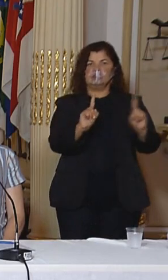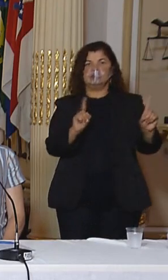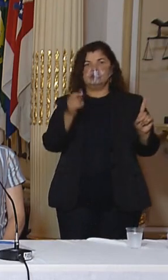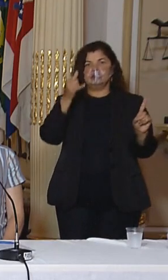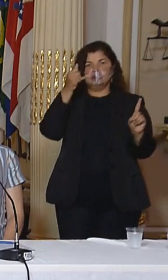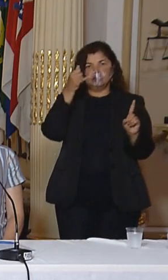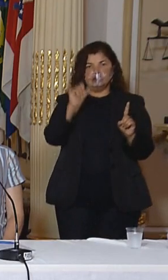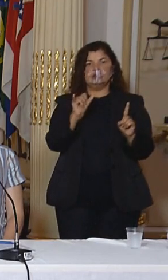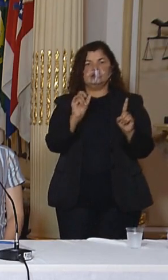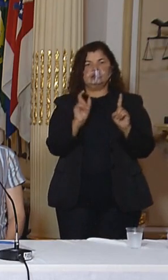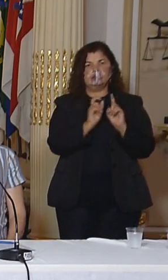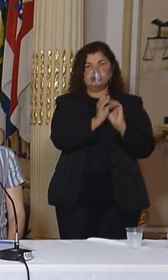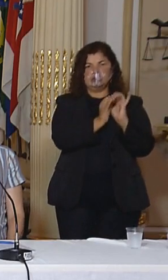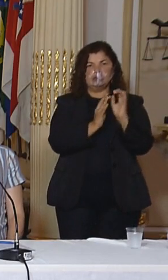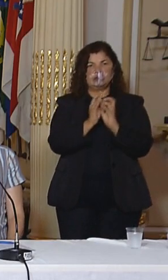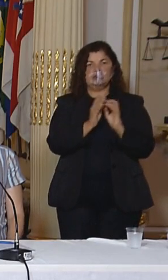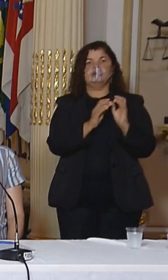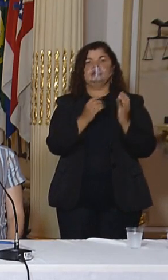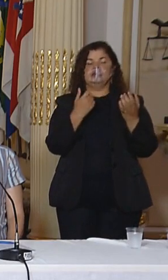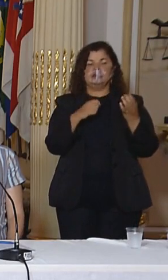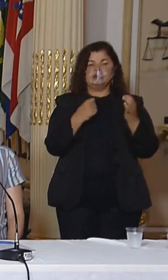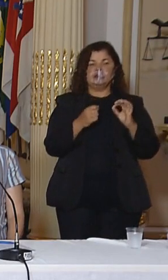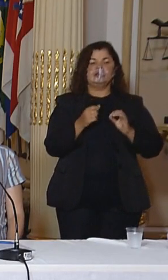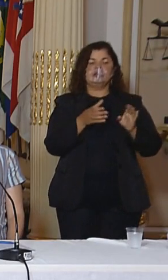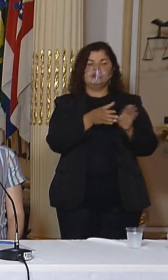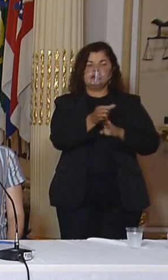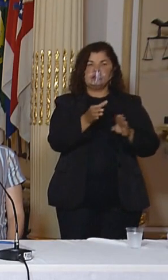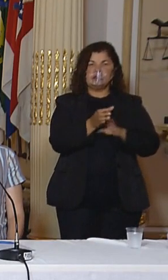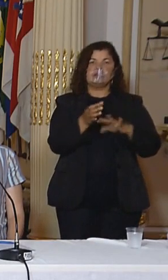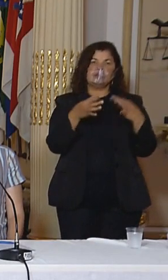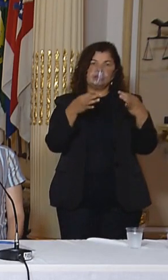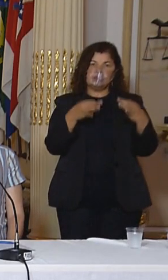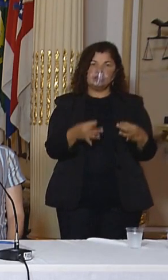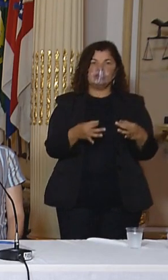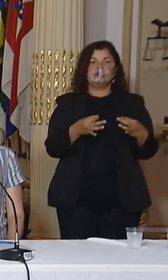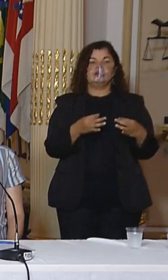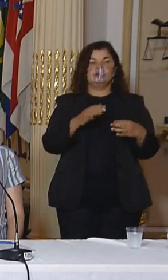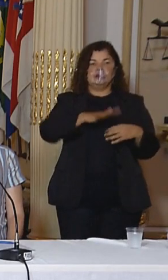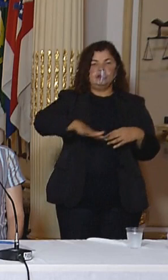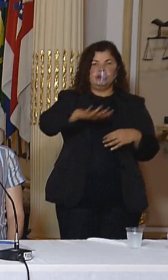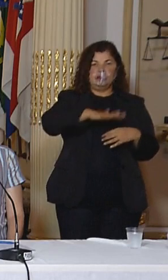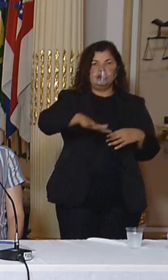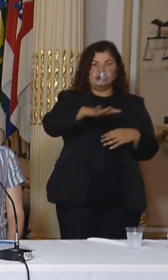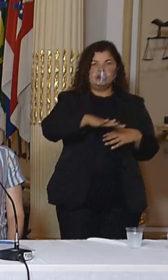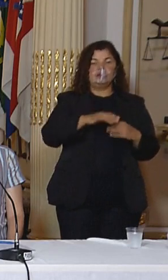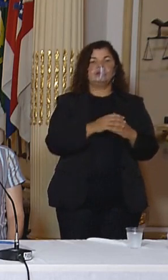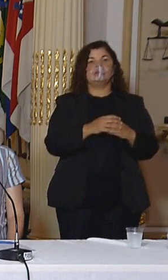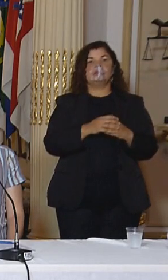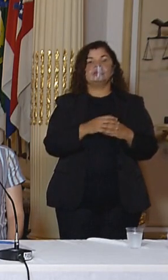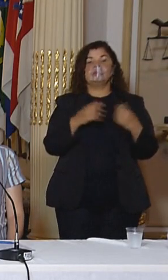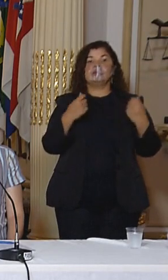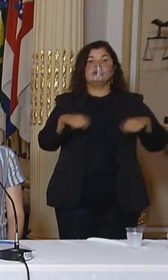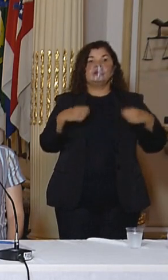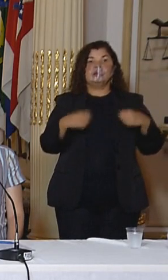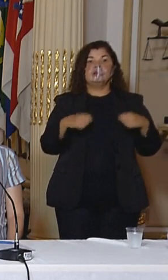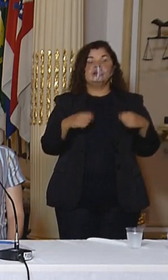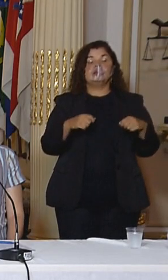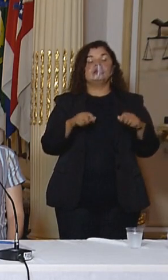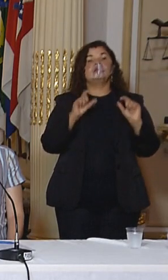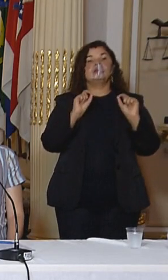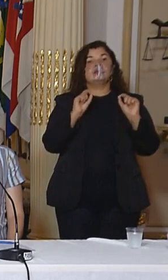muito protocolo, com muita diretriz de orientação para a população. A gente precisa sempre